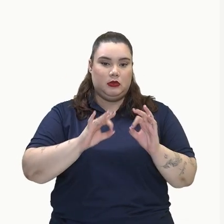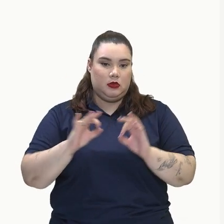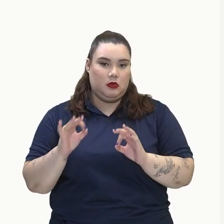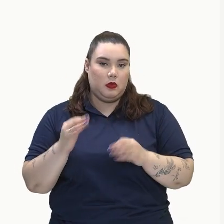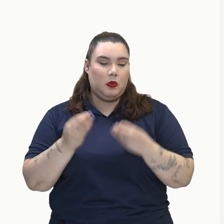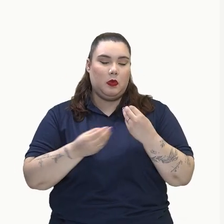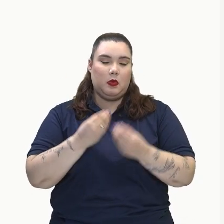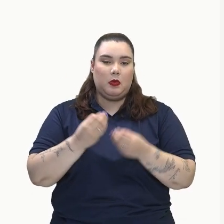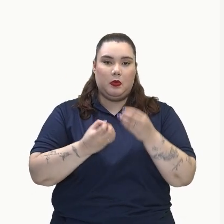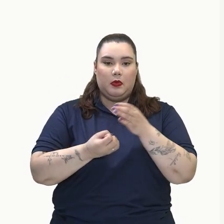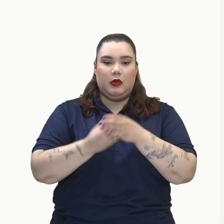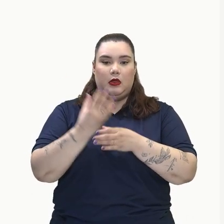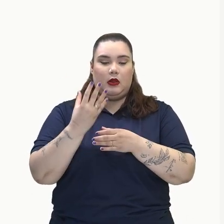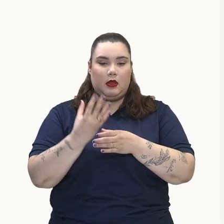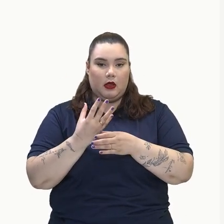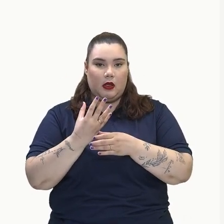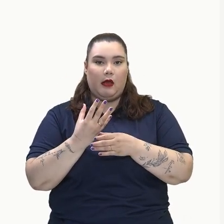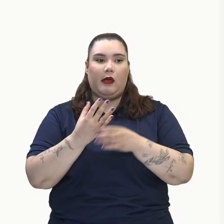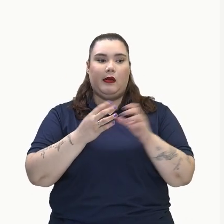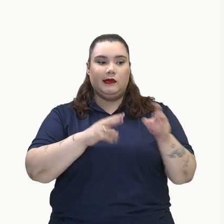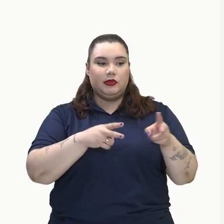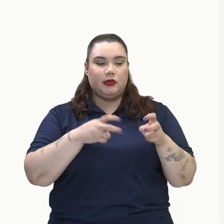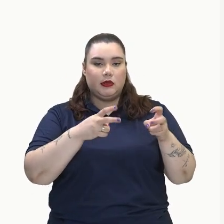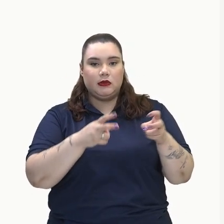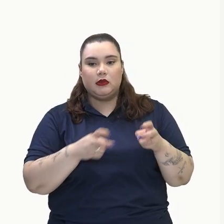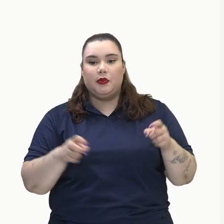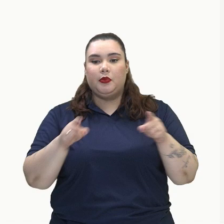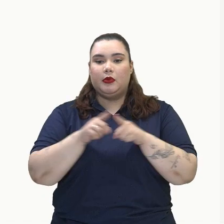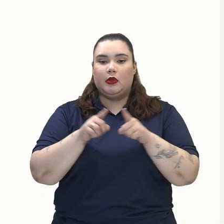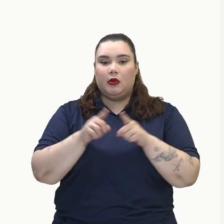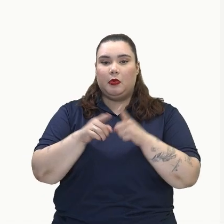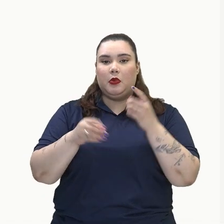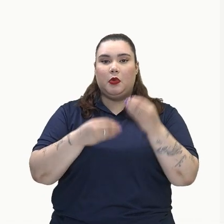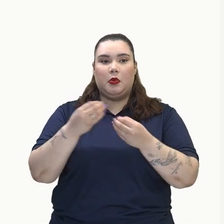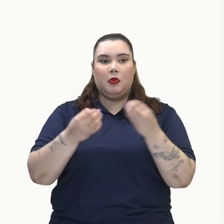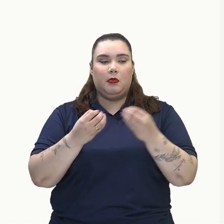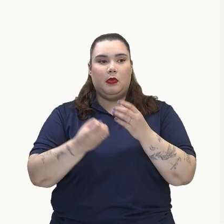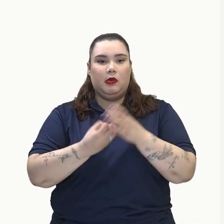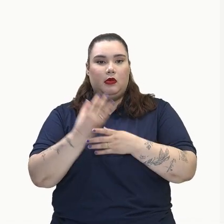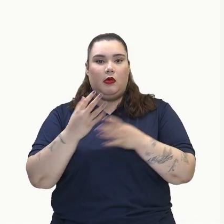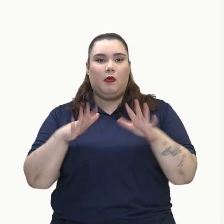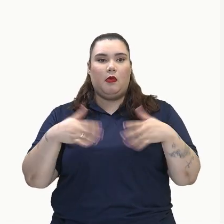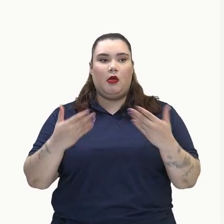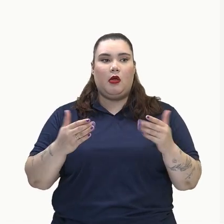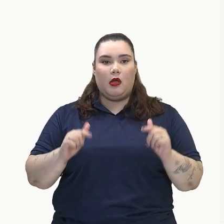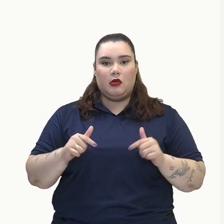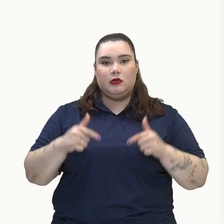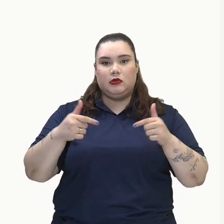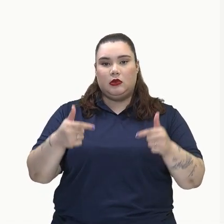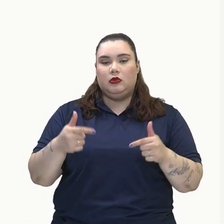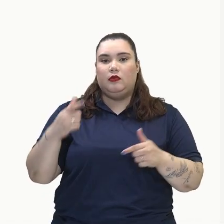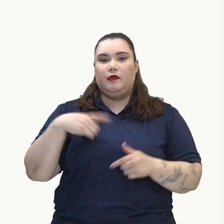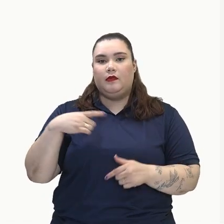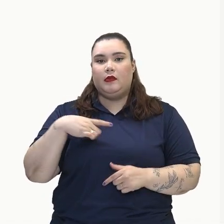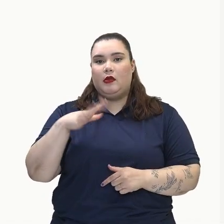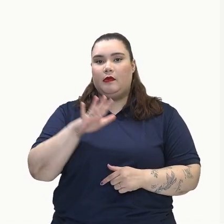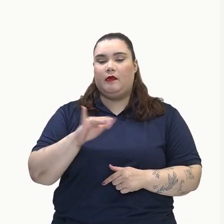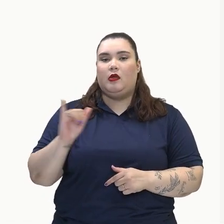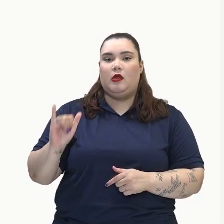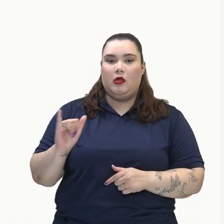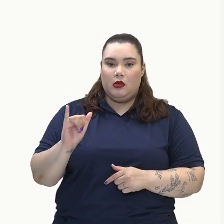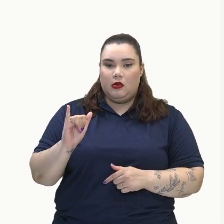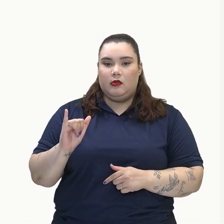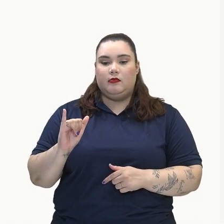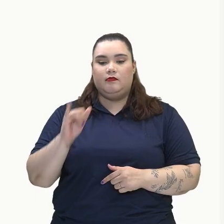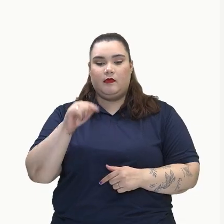vai ser realizada essa extração? Como será realizada essa comercialização? Quais práticas serão colocadas